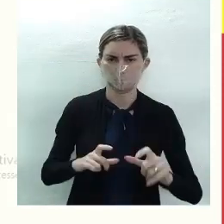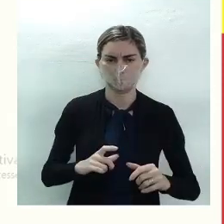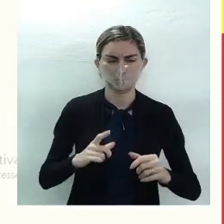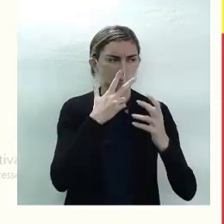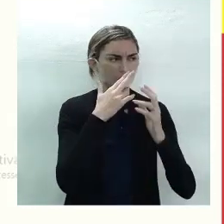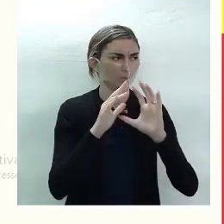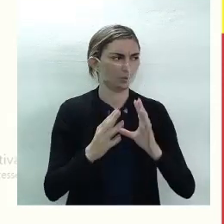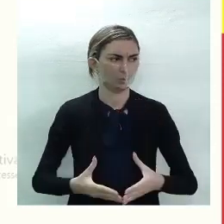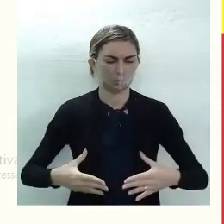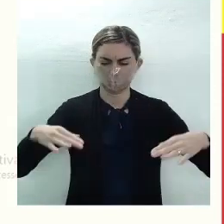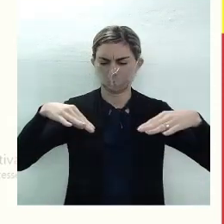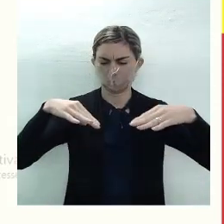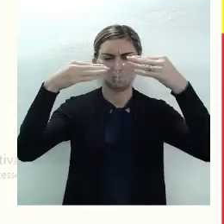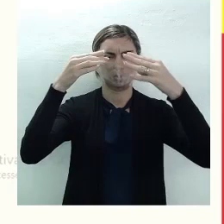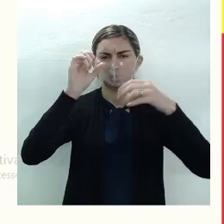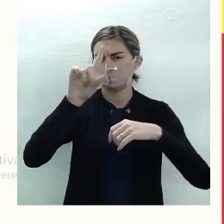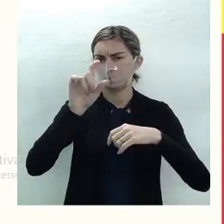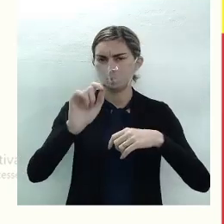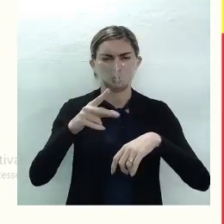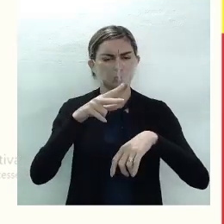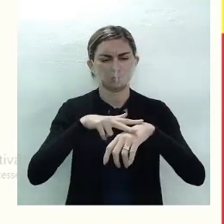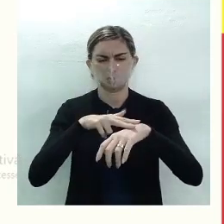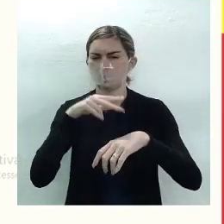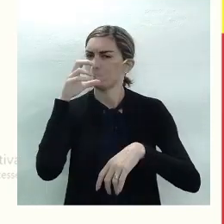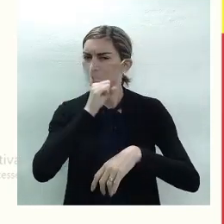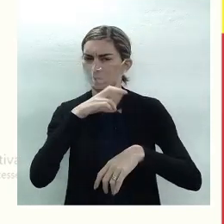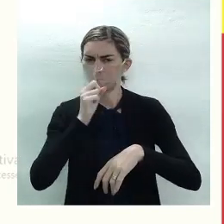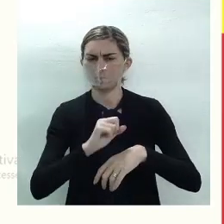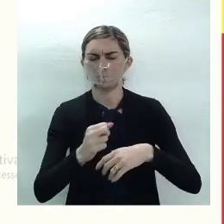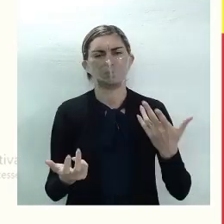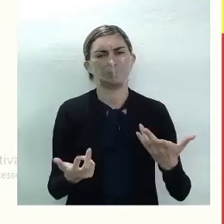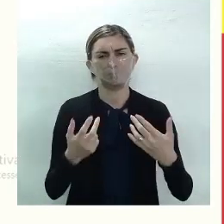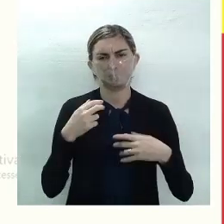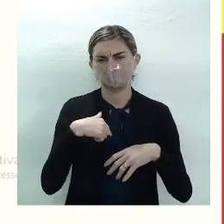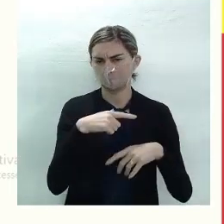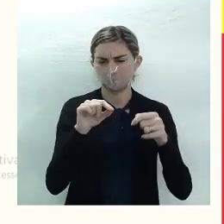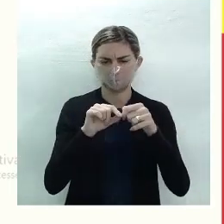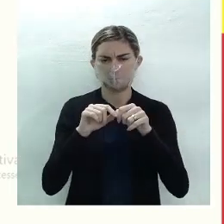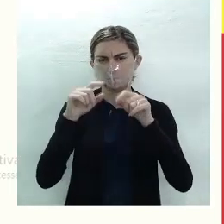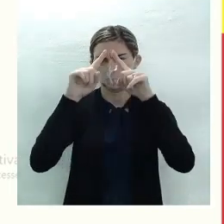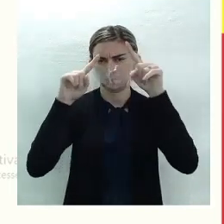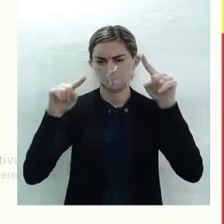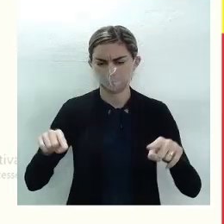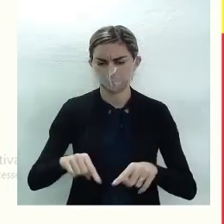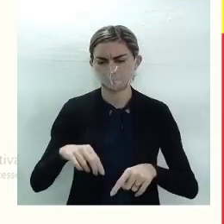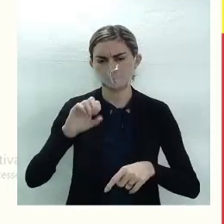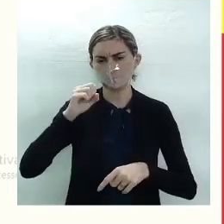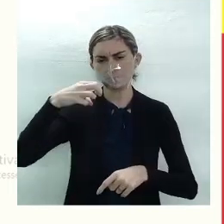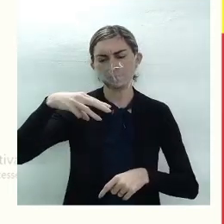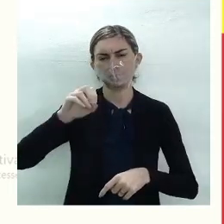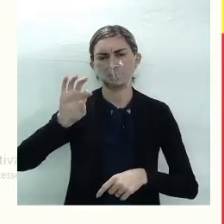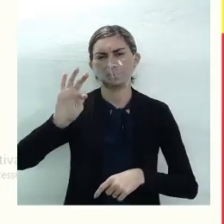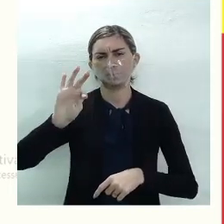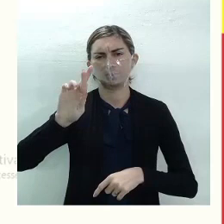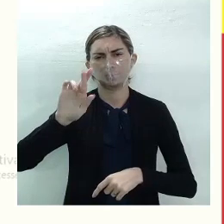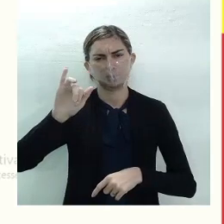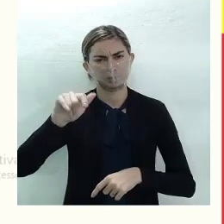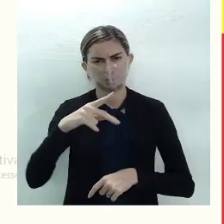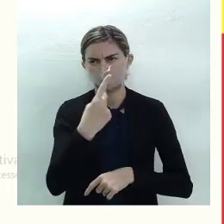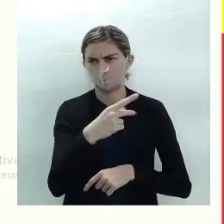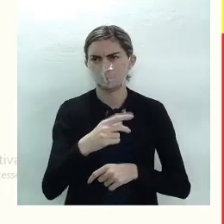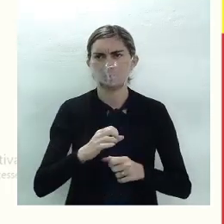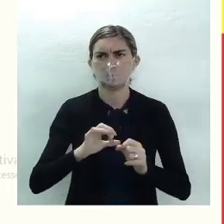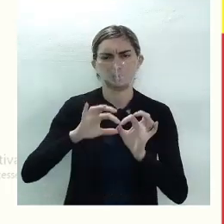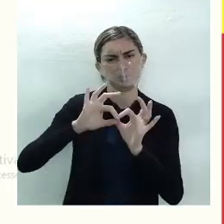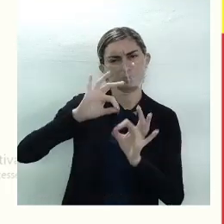jarro azul e laranja. Então, vamos fazer a simetria dele. O mesmo ponto tem a mesma distância.